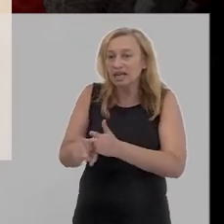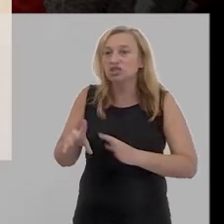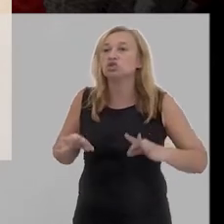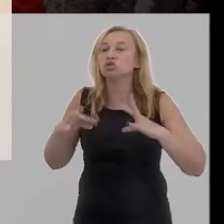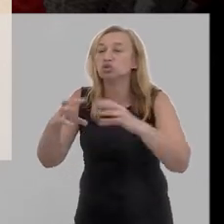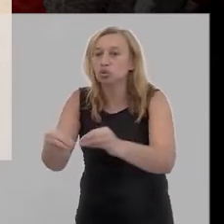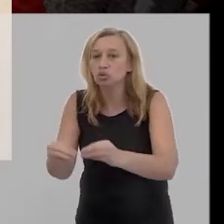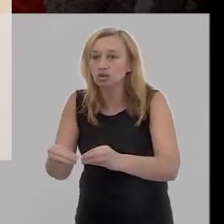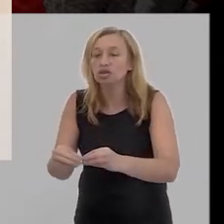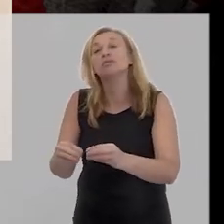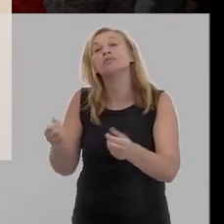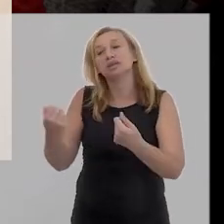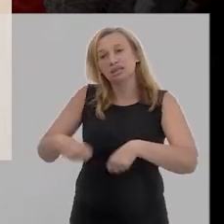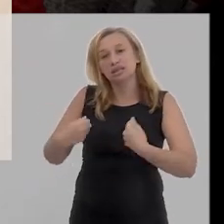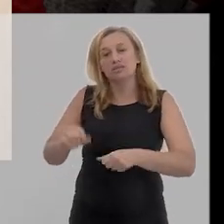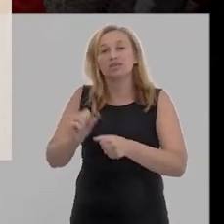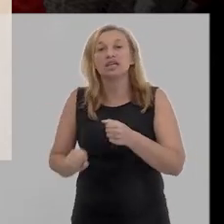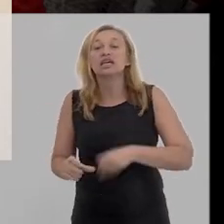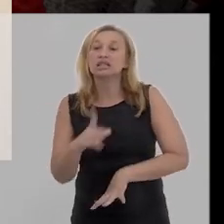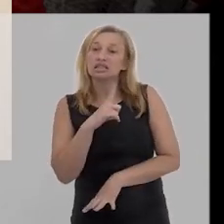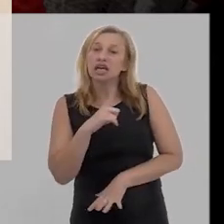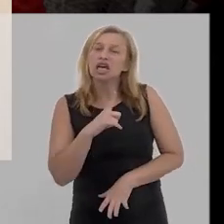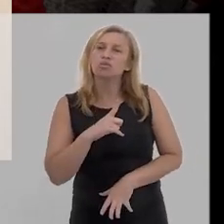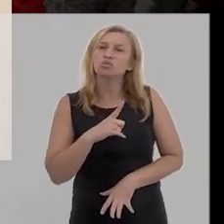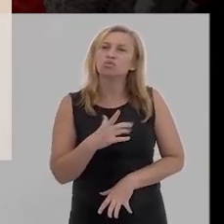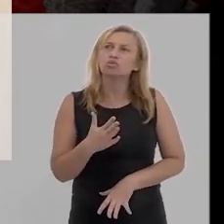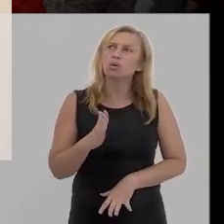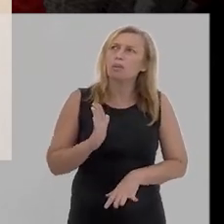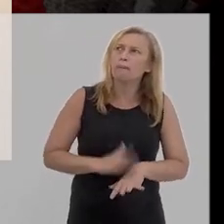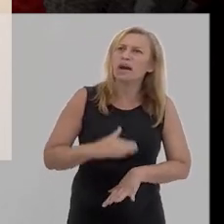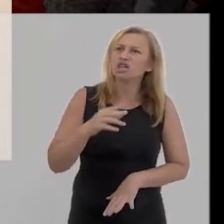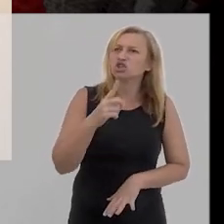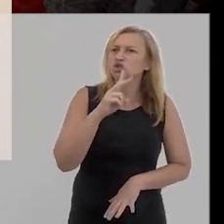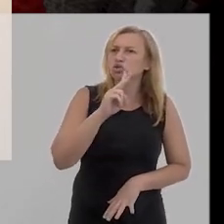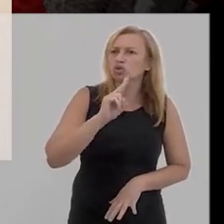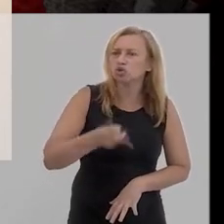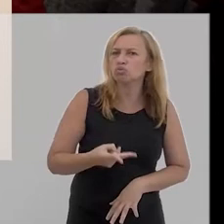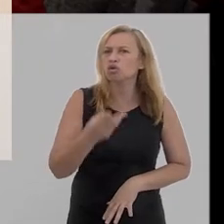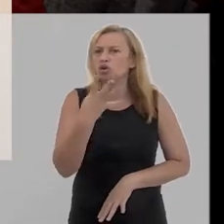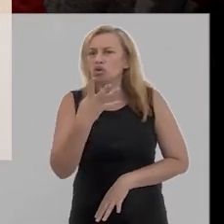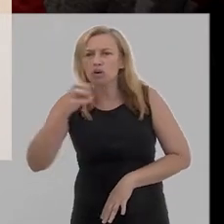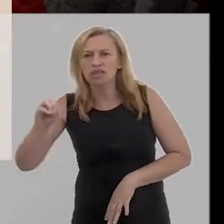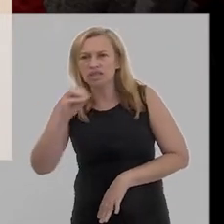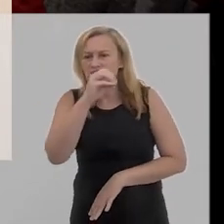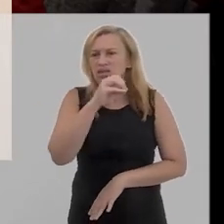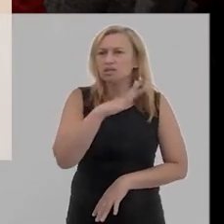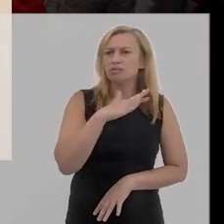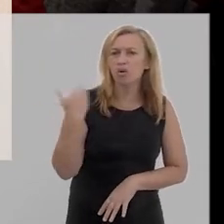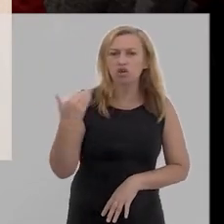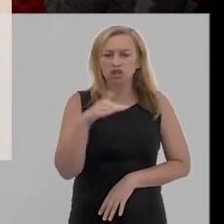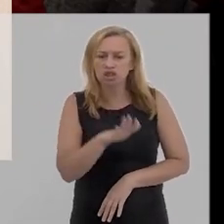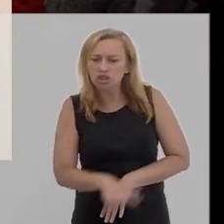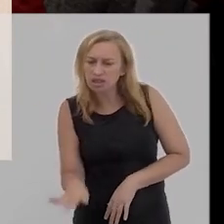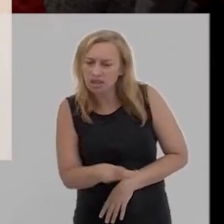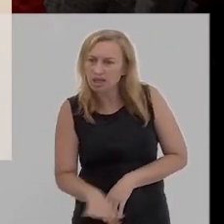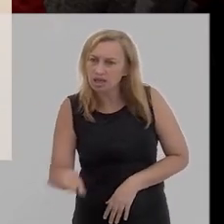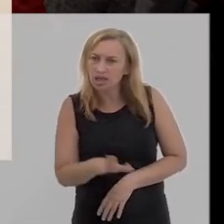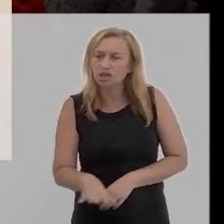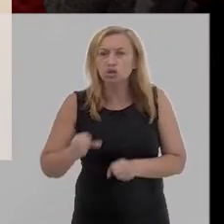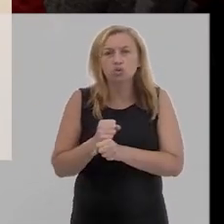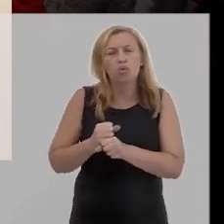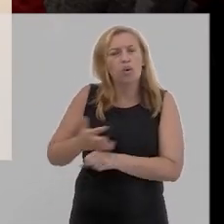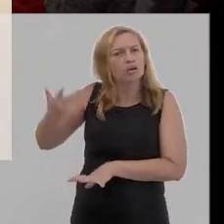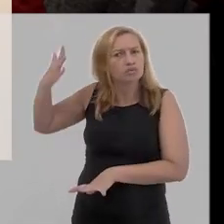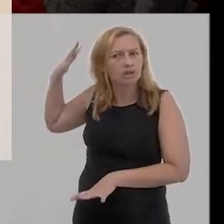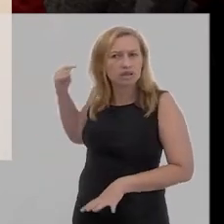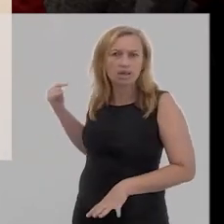elas devem ser feitas. Então, nós temos em torno de mais de 2.400 óbitos em crianças desde o